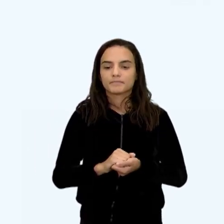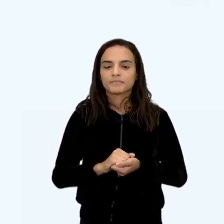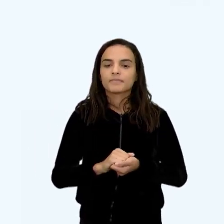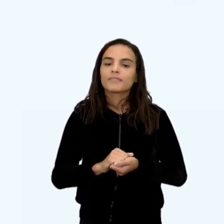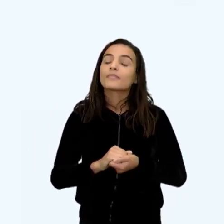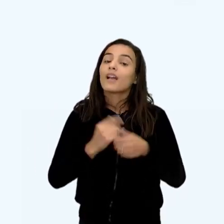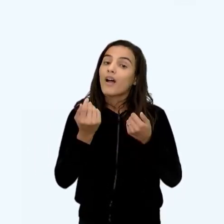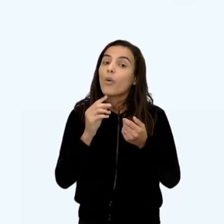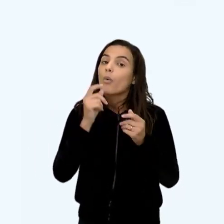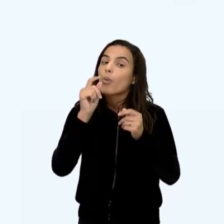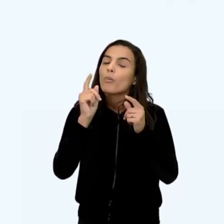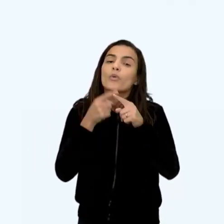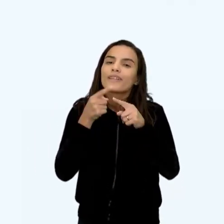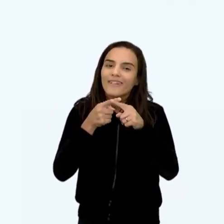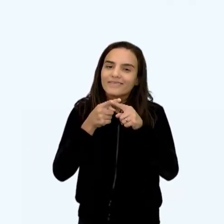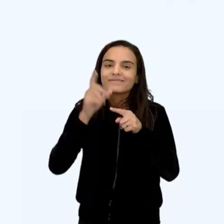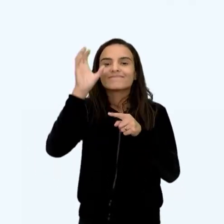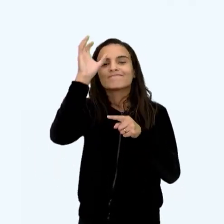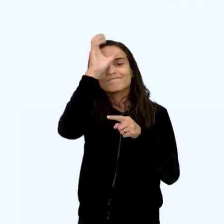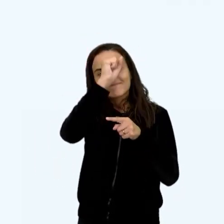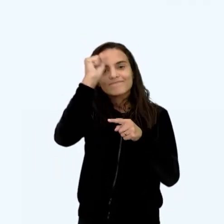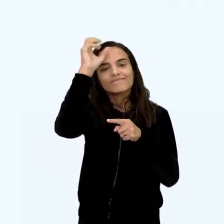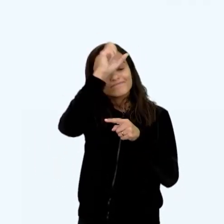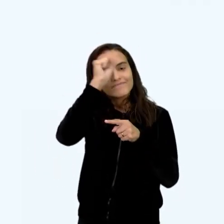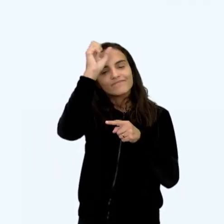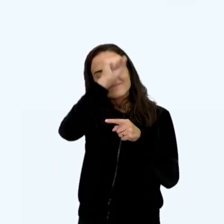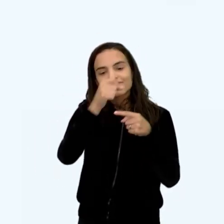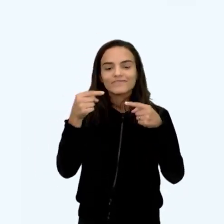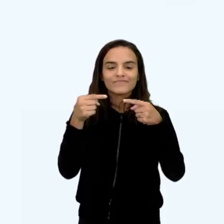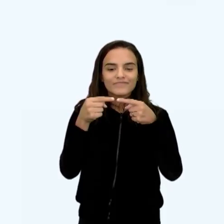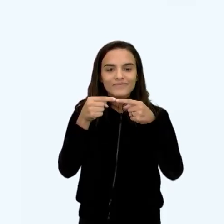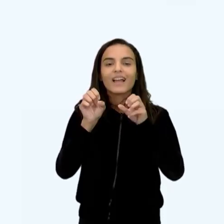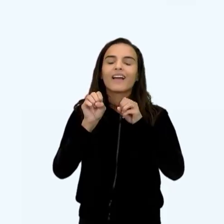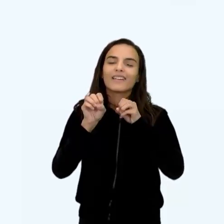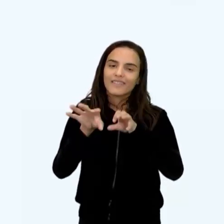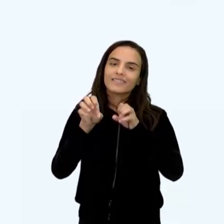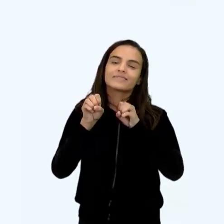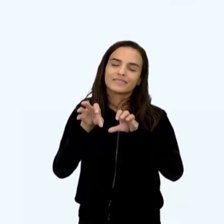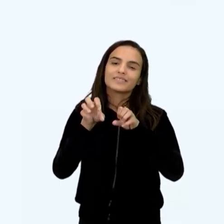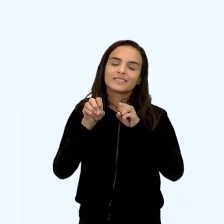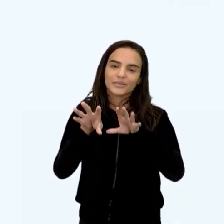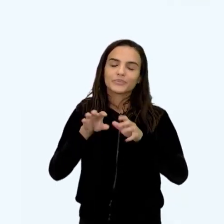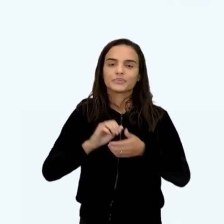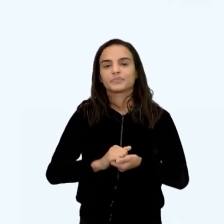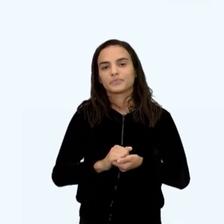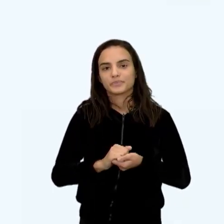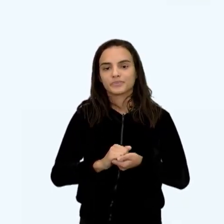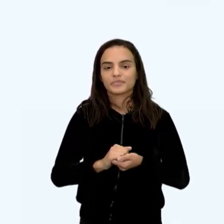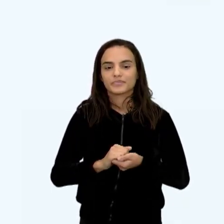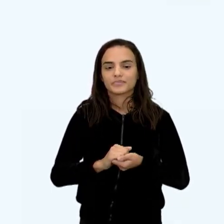E esse motivo é aprender e ensinar.